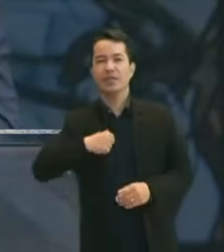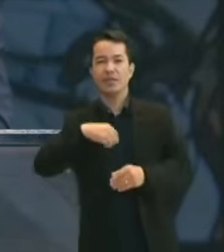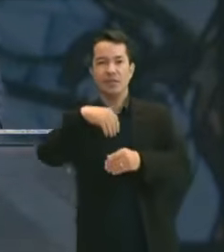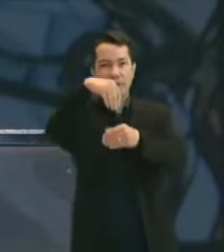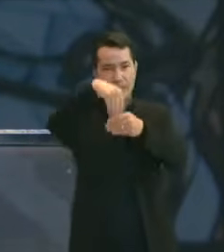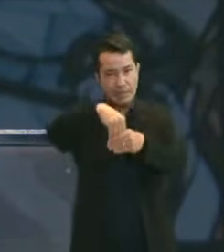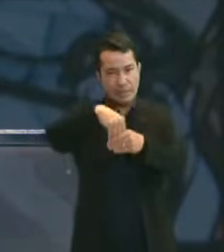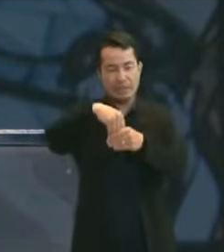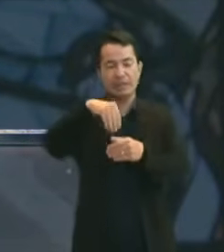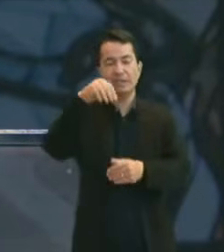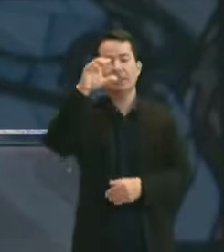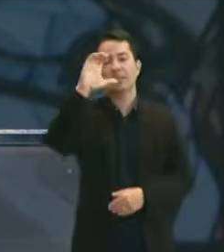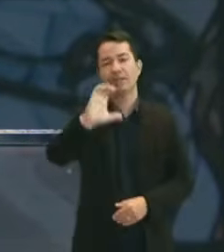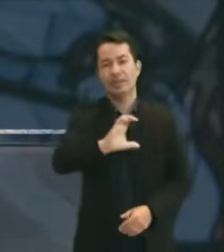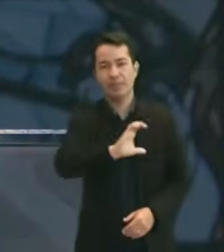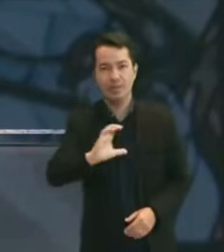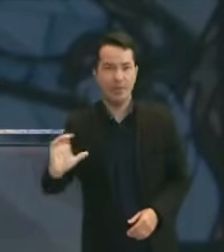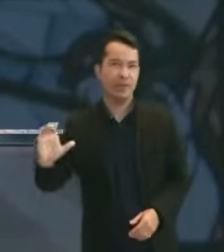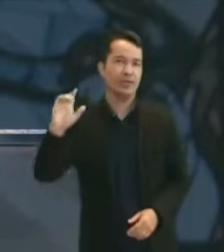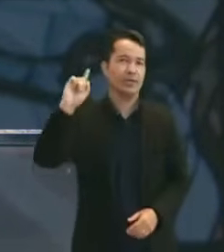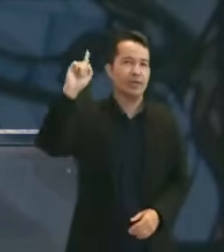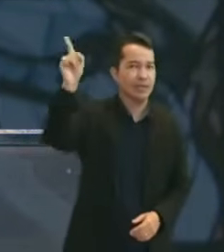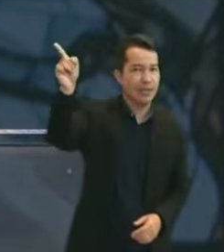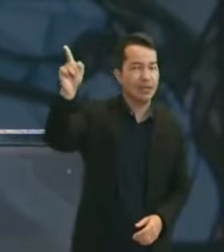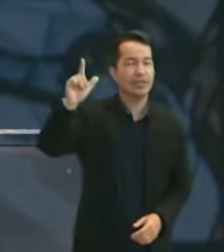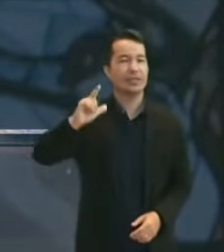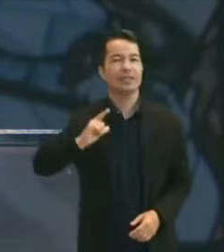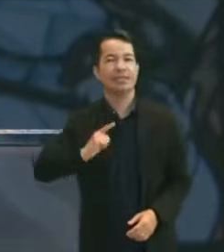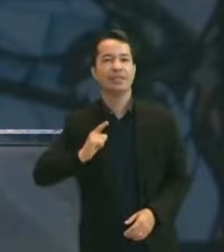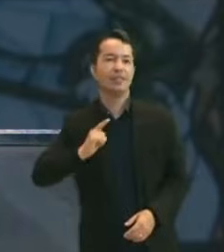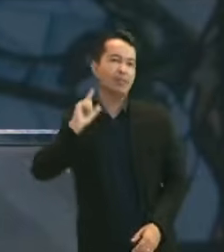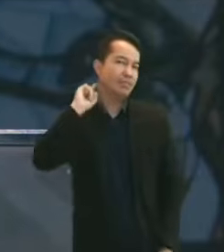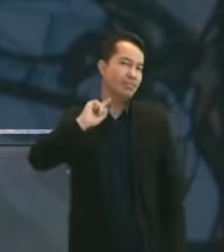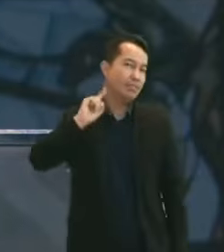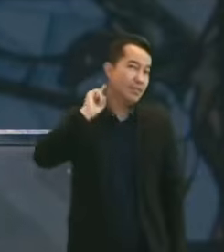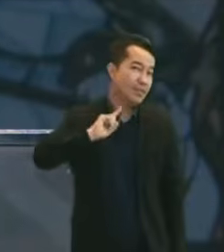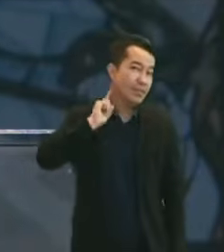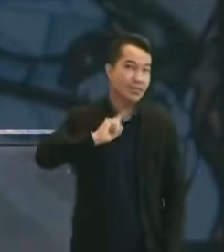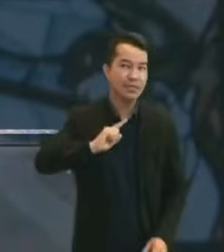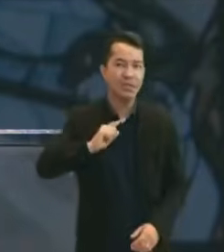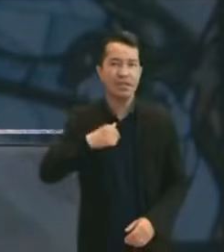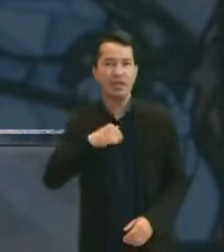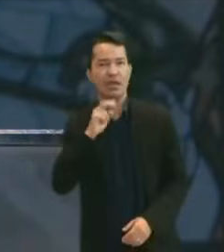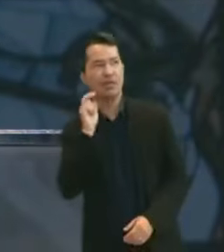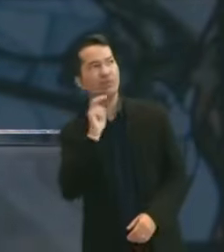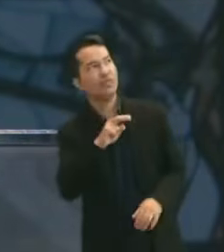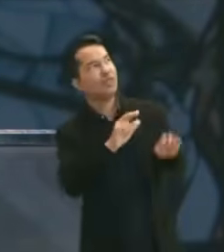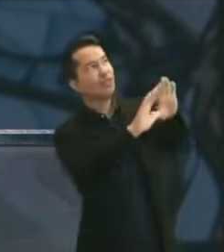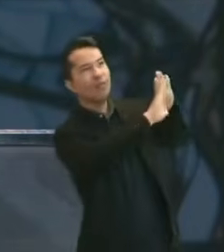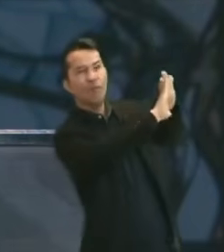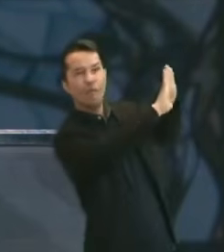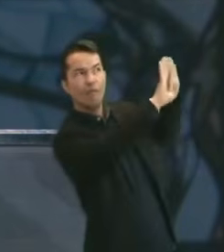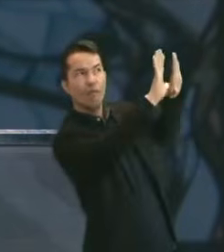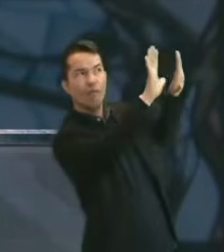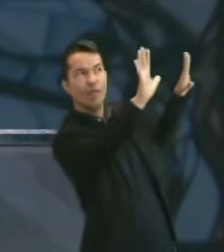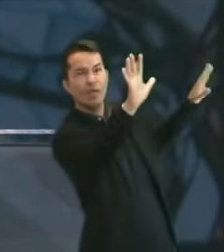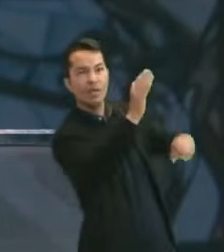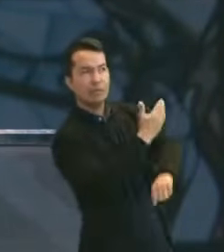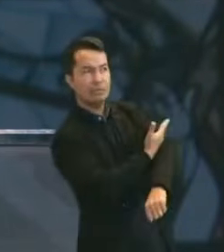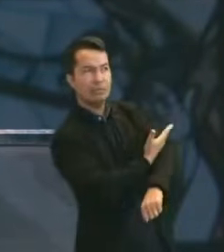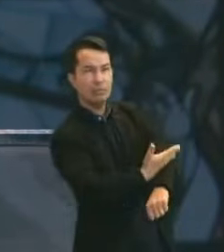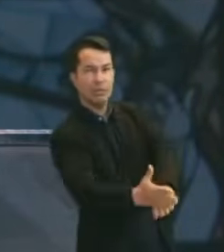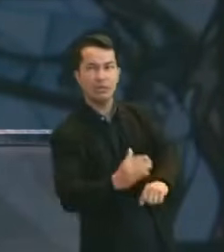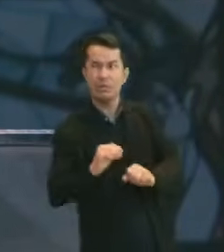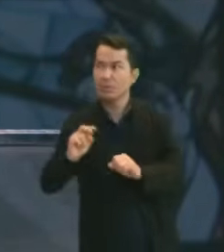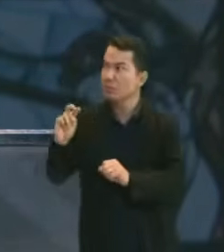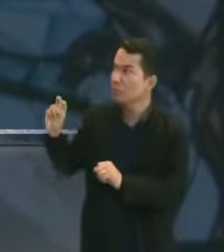todas adornadas, e todos os desenhos, e todas as imagens. Eu olhei aquela parede branca e falei, ué, né? Que igreja diferente